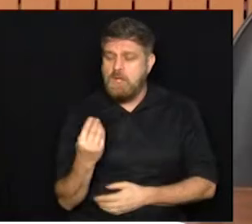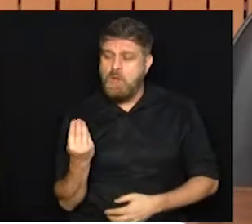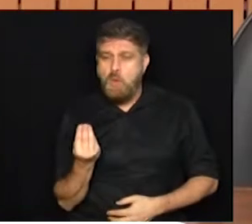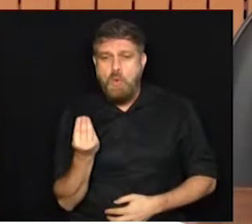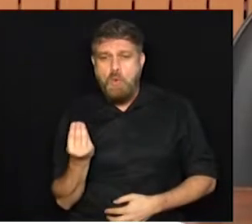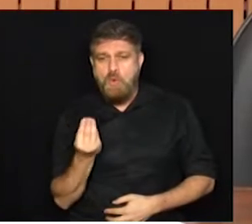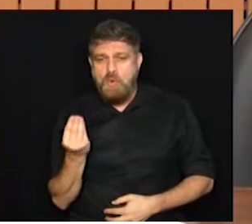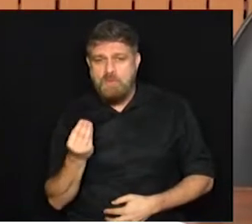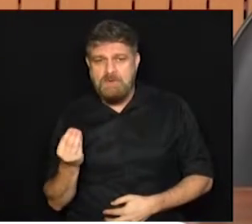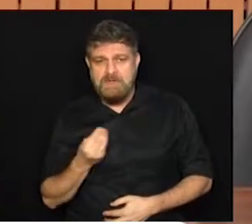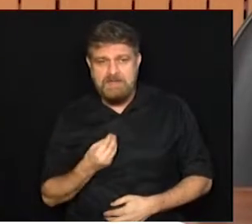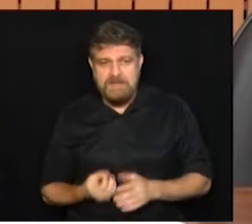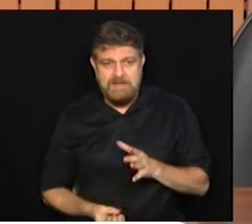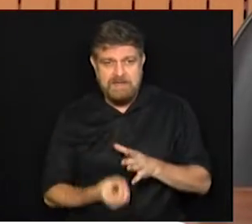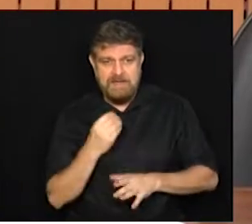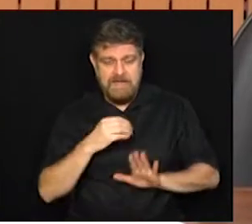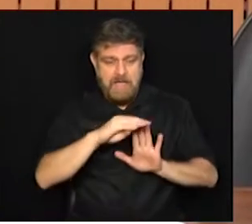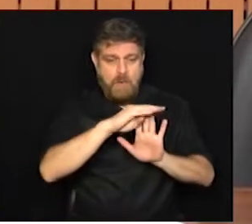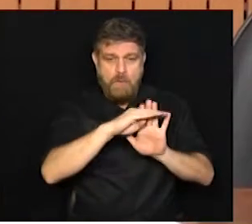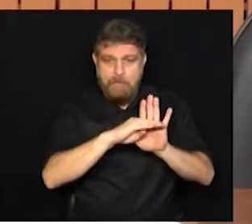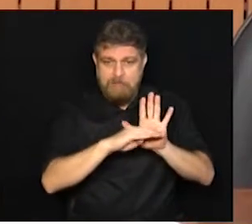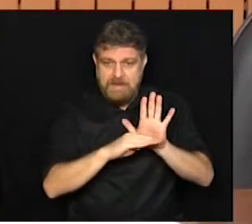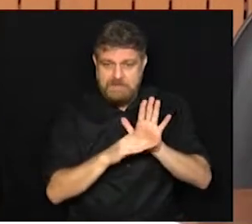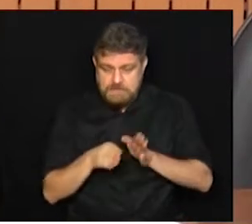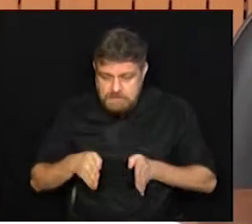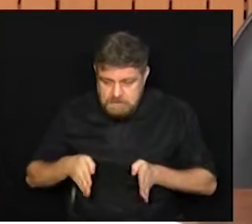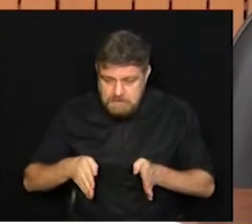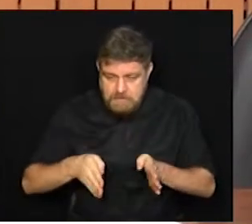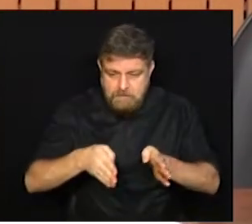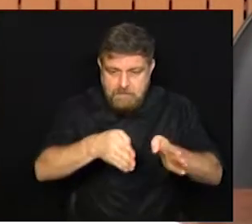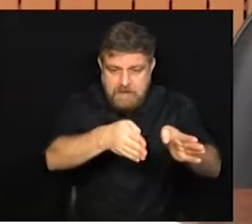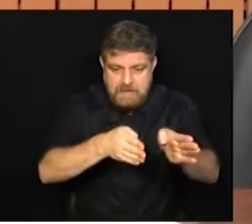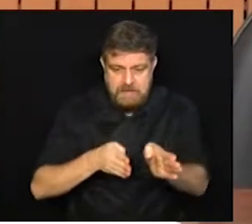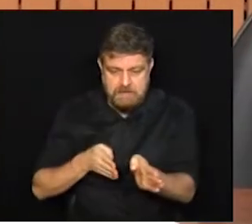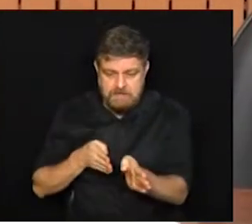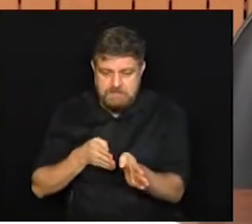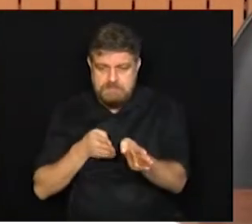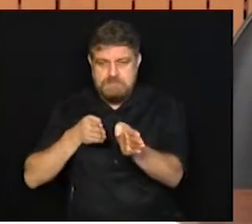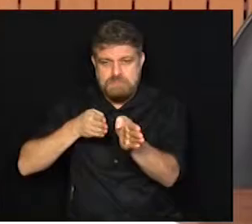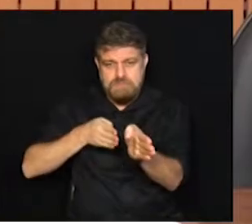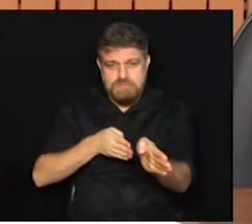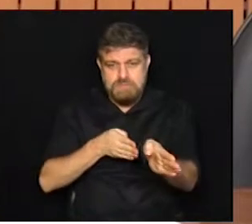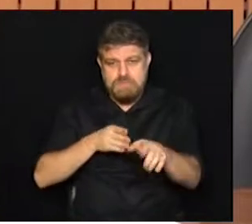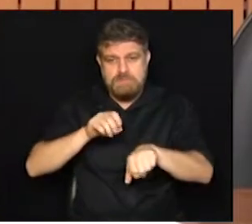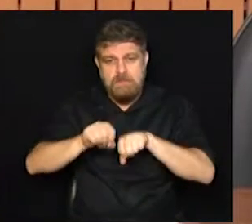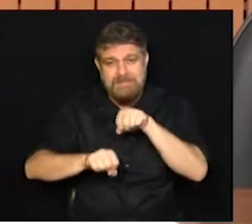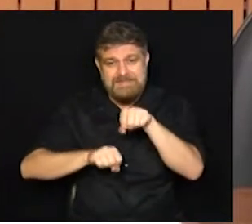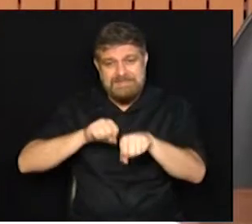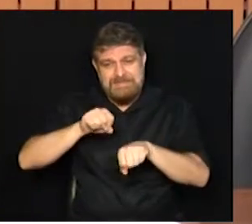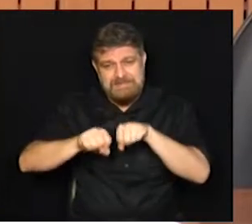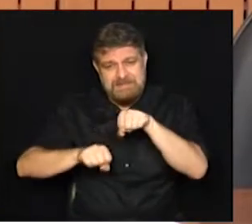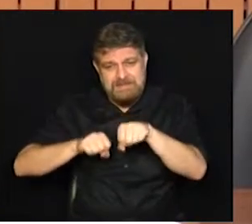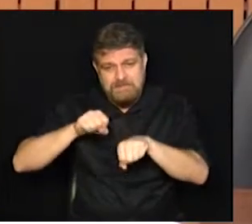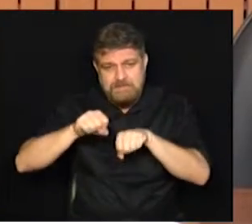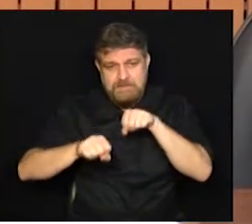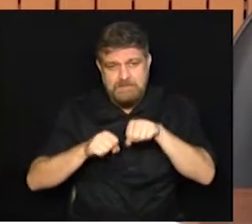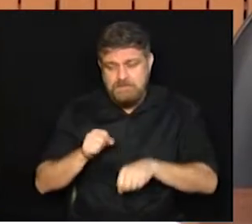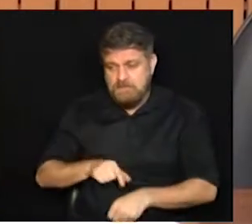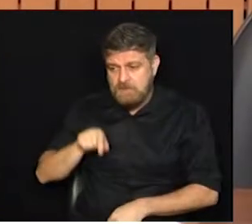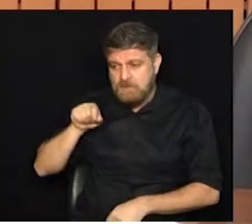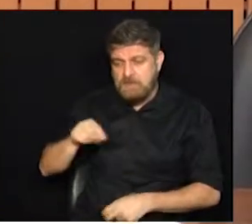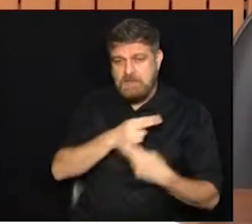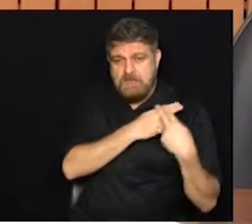situação da implantação do plano cicloviário da cidade de Campinas, que é coordenado pela Secretaria